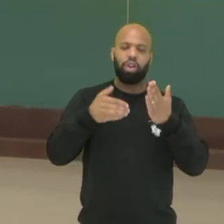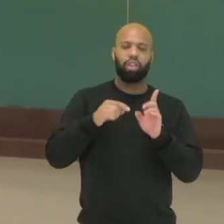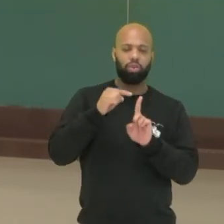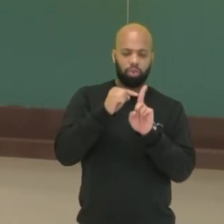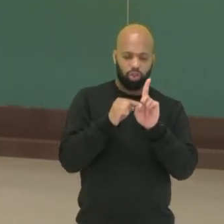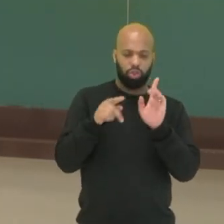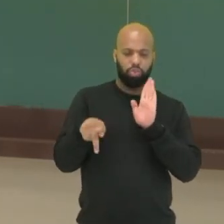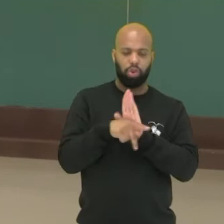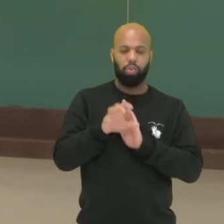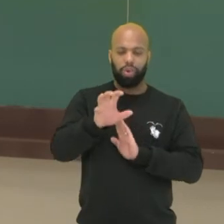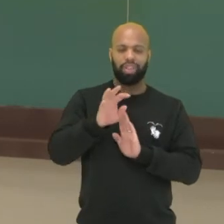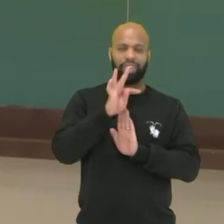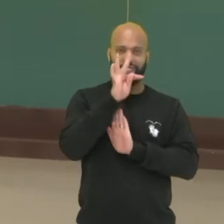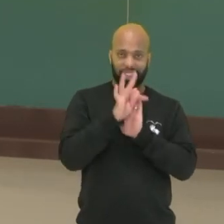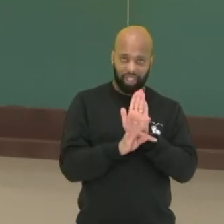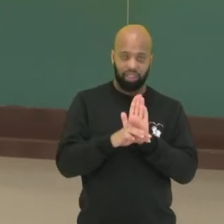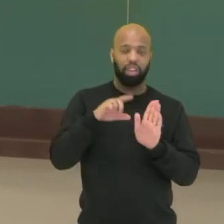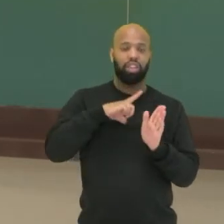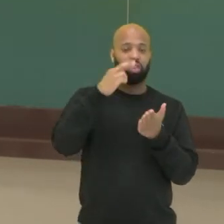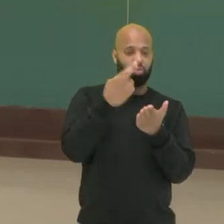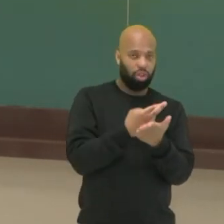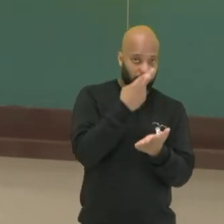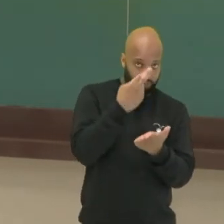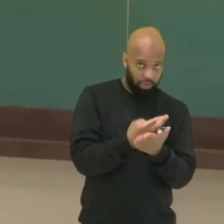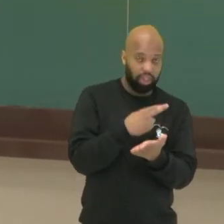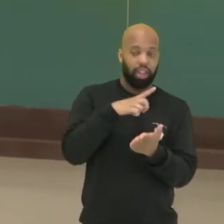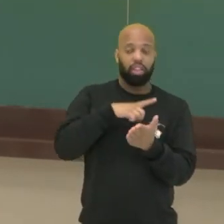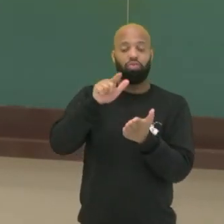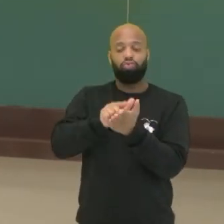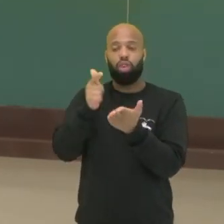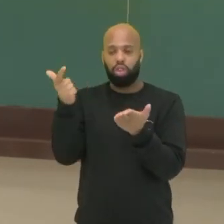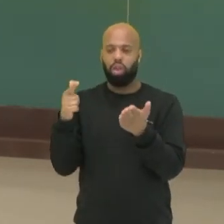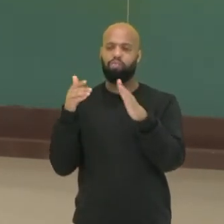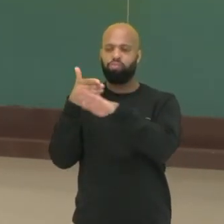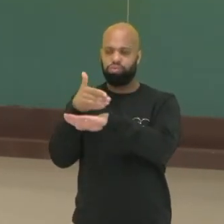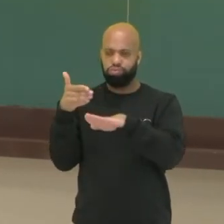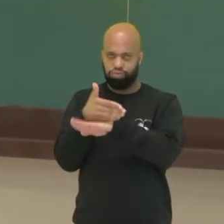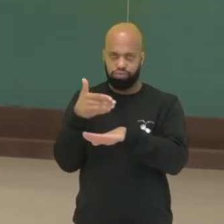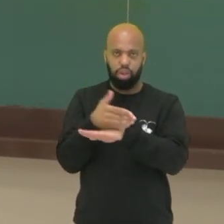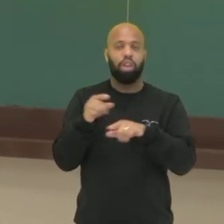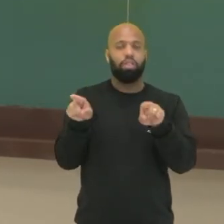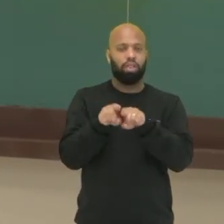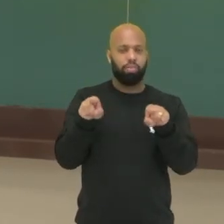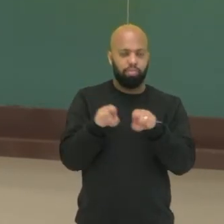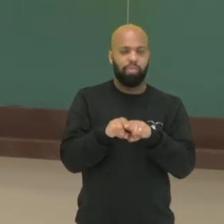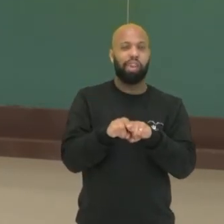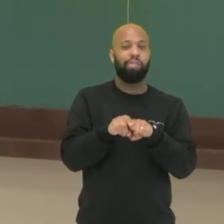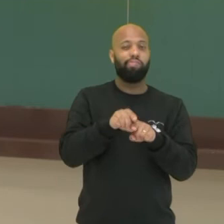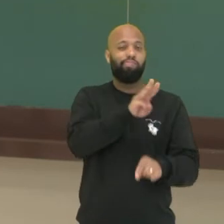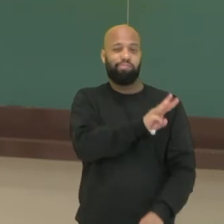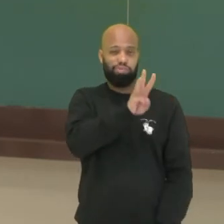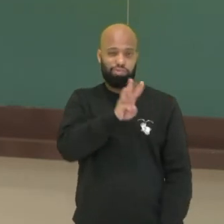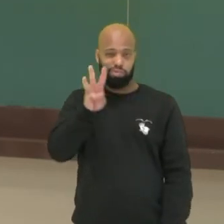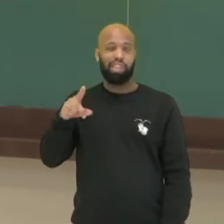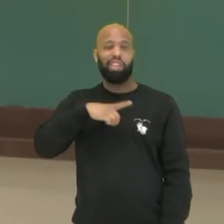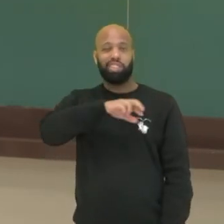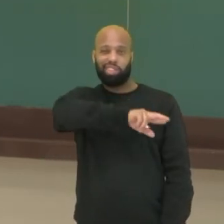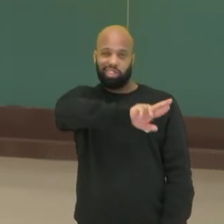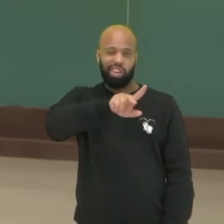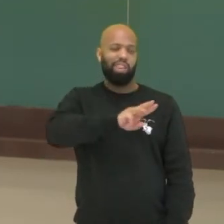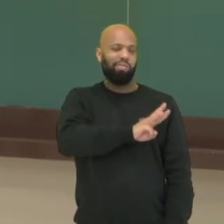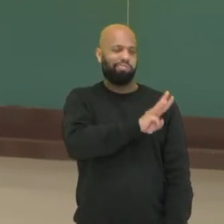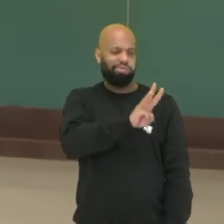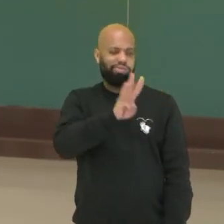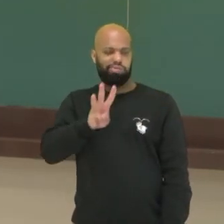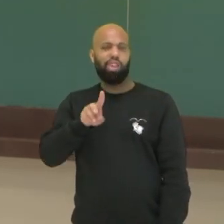vinculado em jornais, revistas, páginas de informação online. Vocês sabem disso, né? Em várias páginas da internet vocês